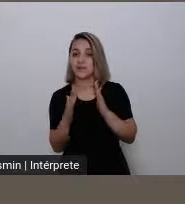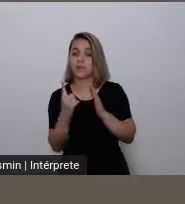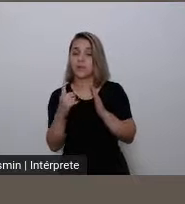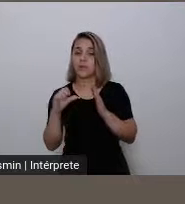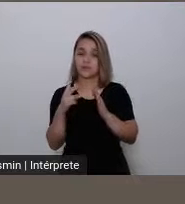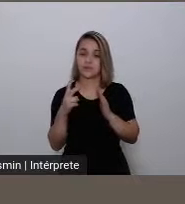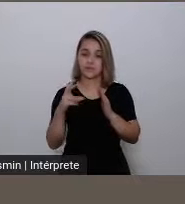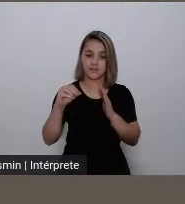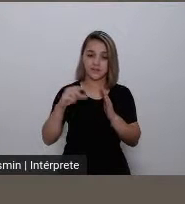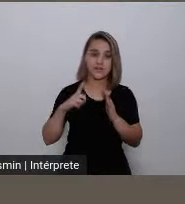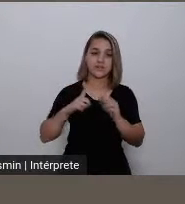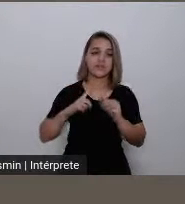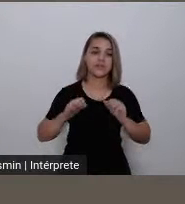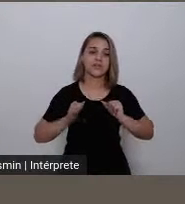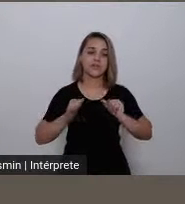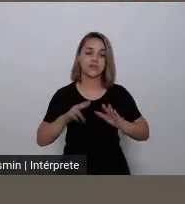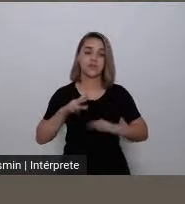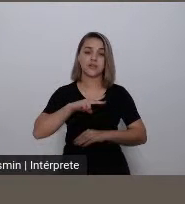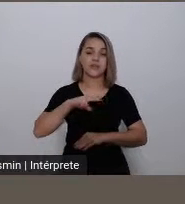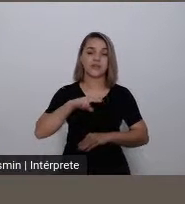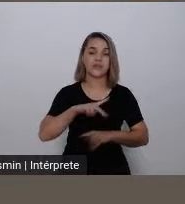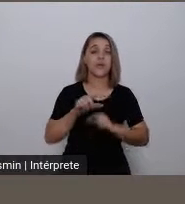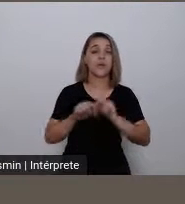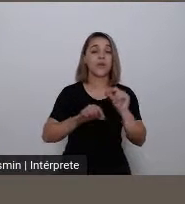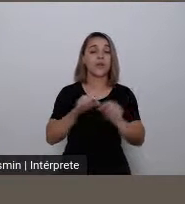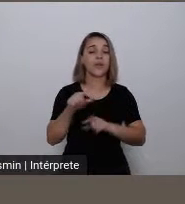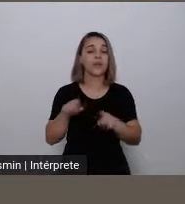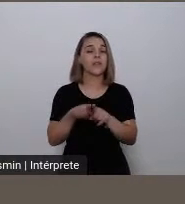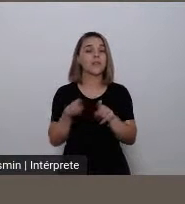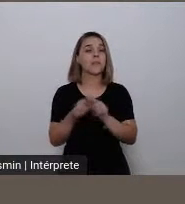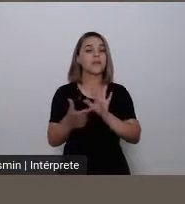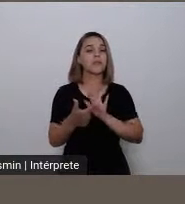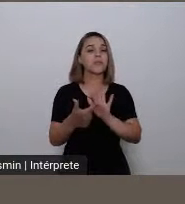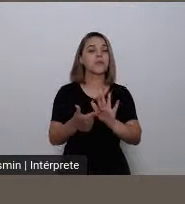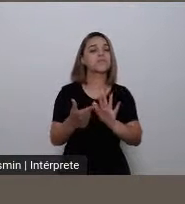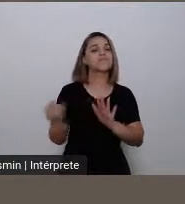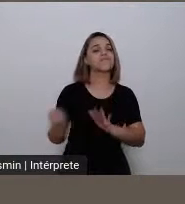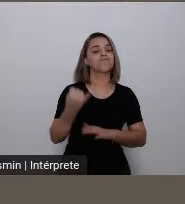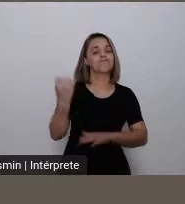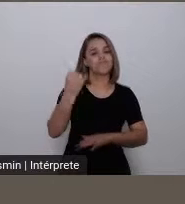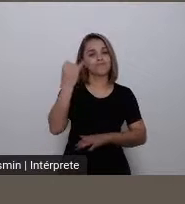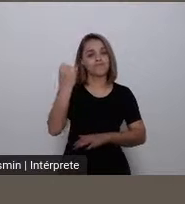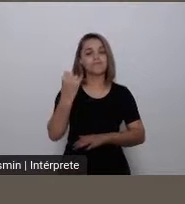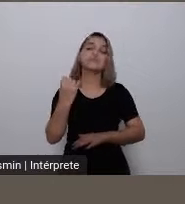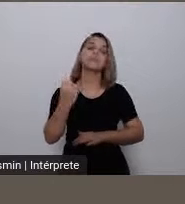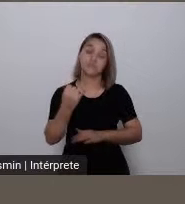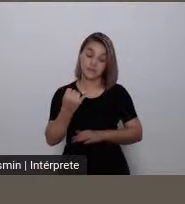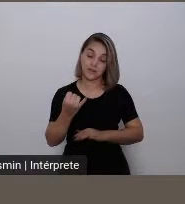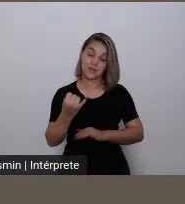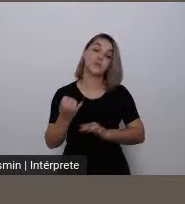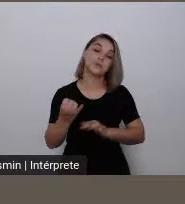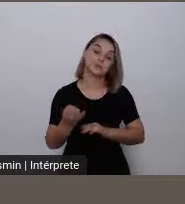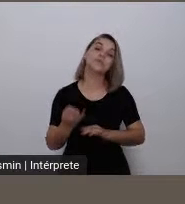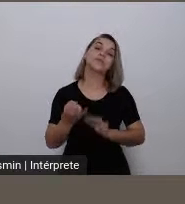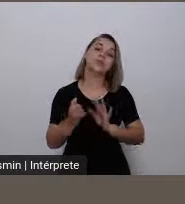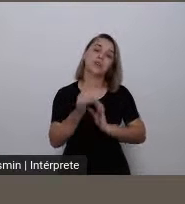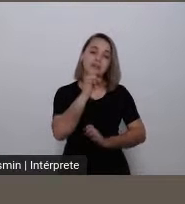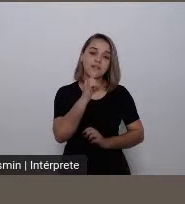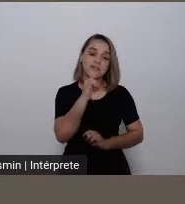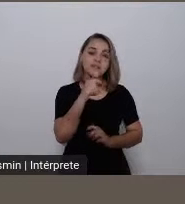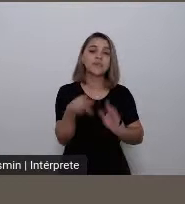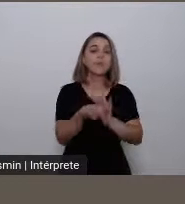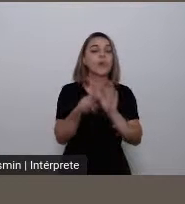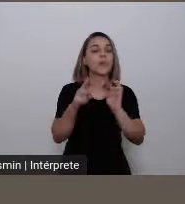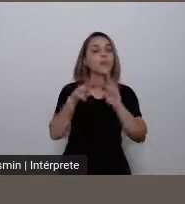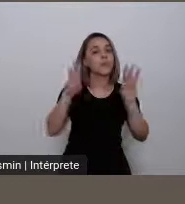frutos de ações privadas em grande parte, como também marca exemplo significativo quanto à constituição do modelo do museu universitário na década